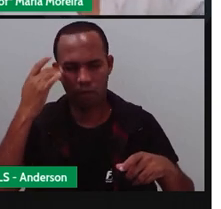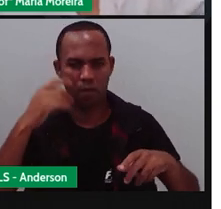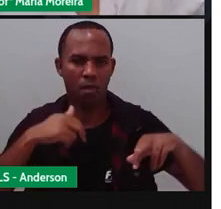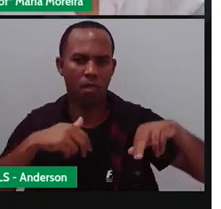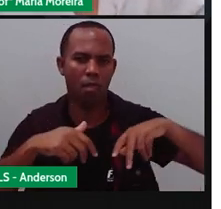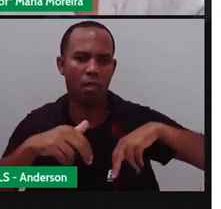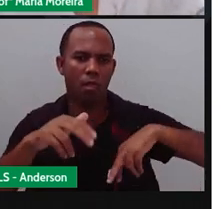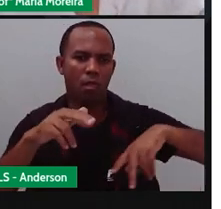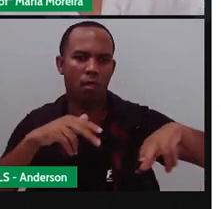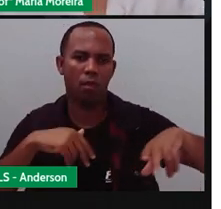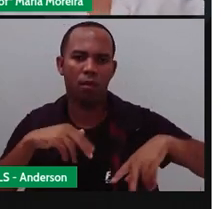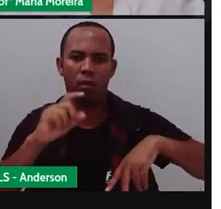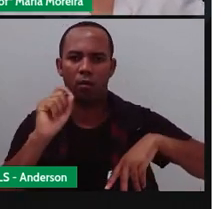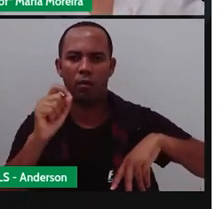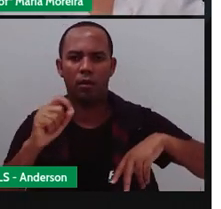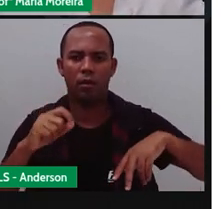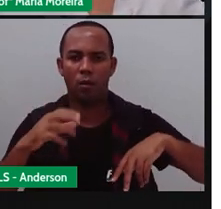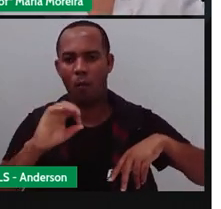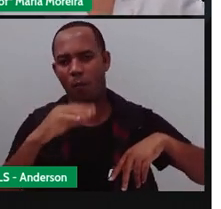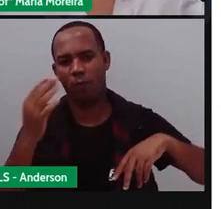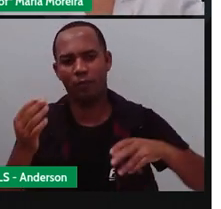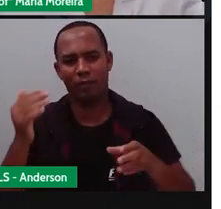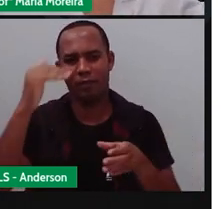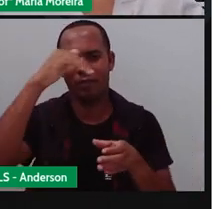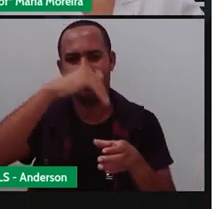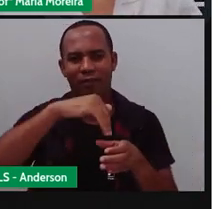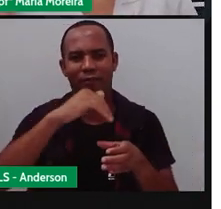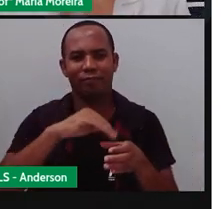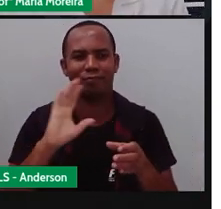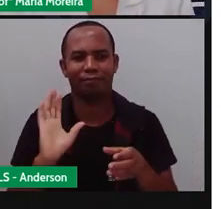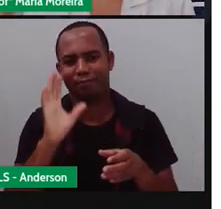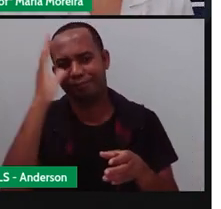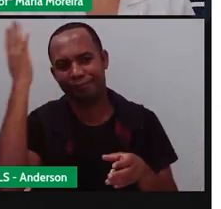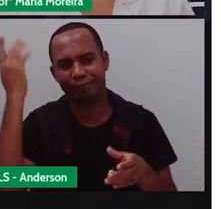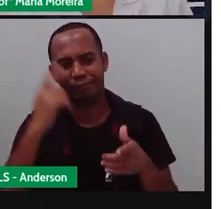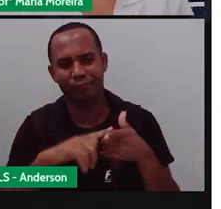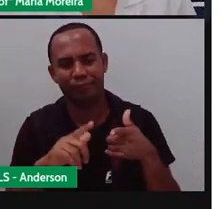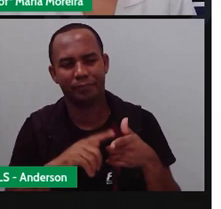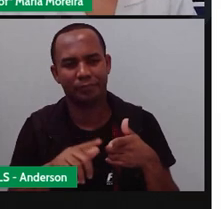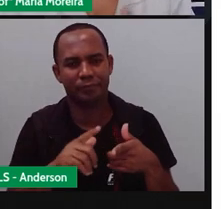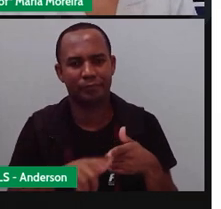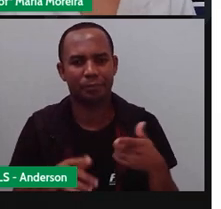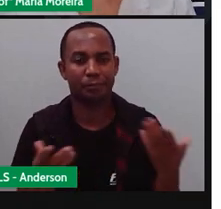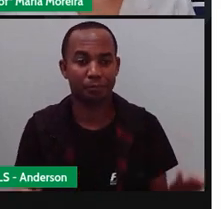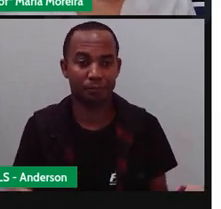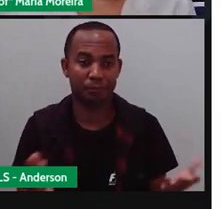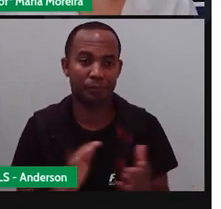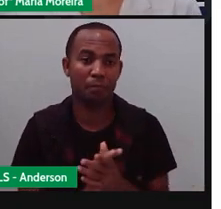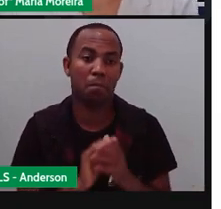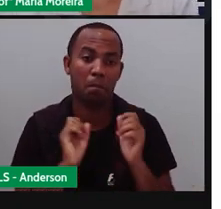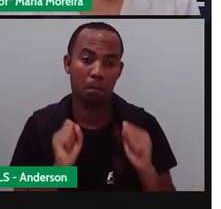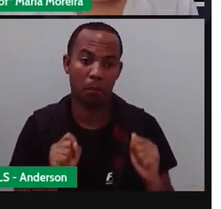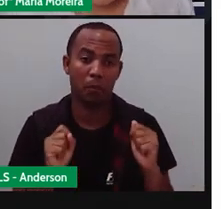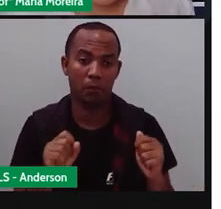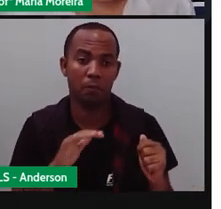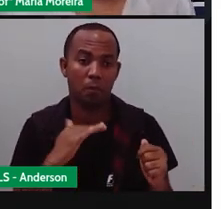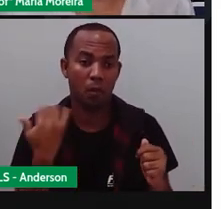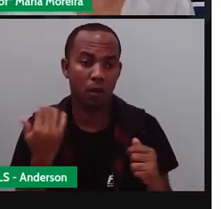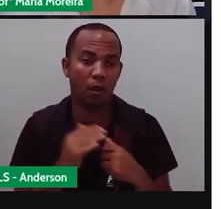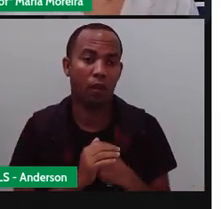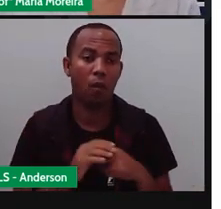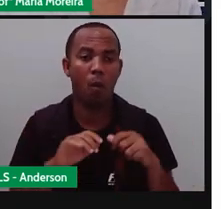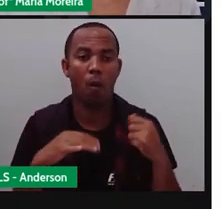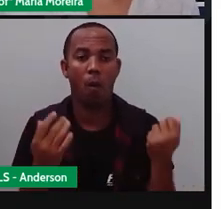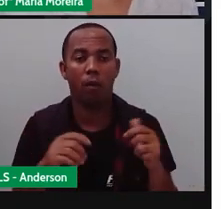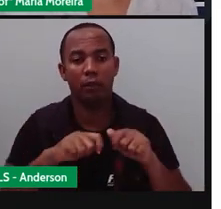fundadas na lateral do trator E aí você Acontece qualquer coisa aquela pessoa lá é arremessado e morre quebra